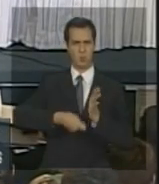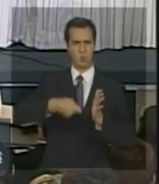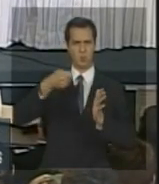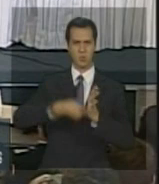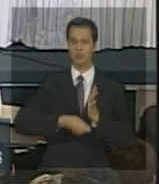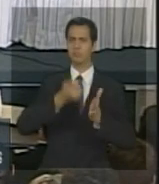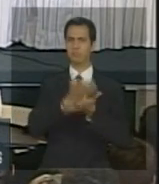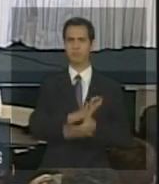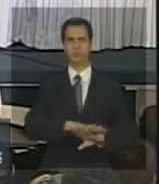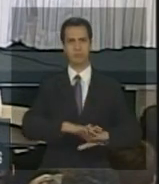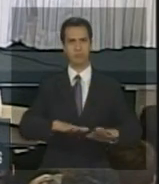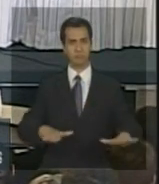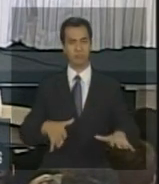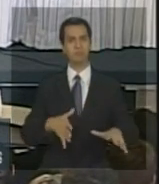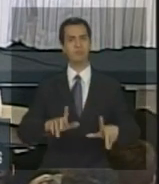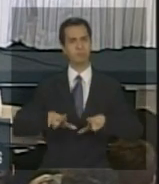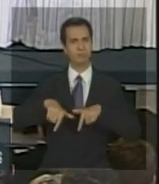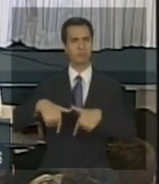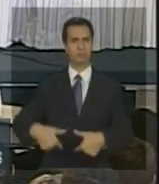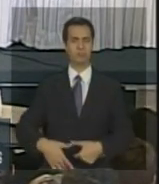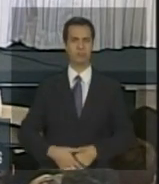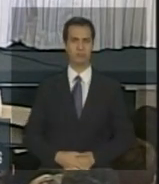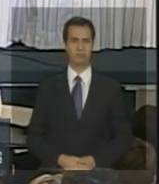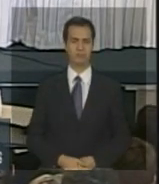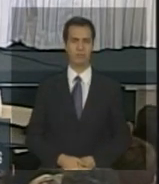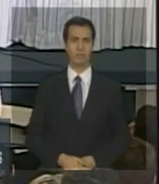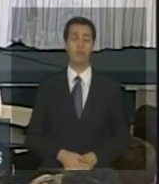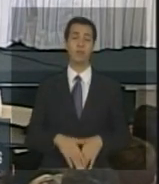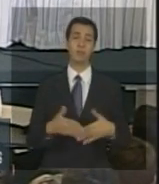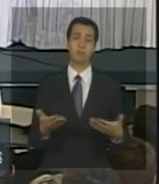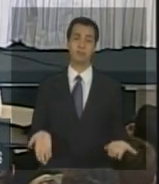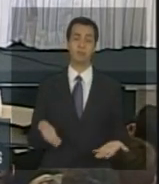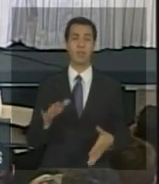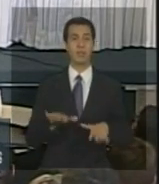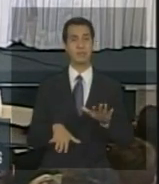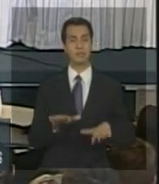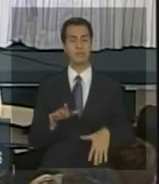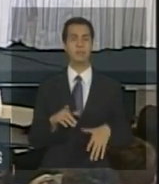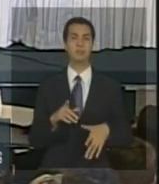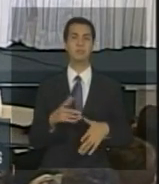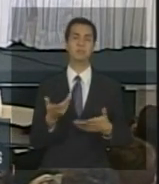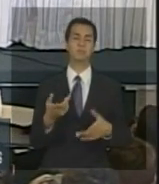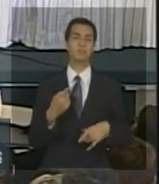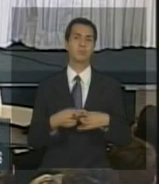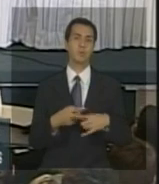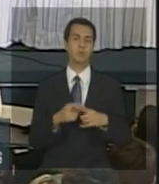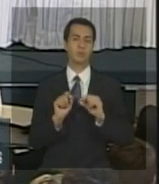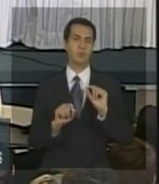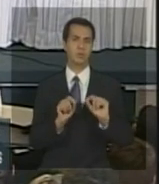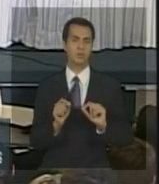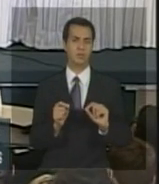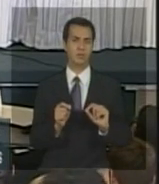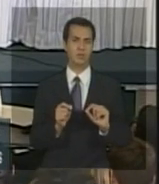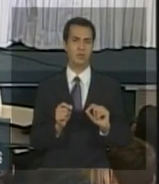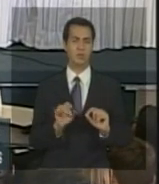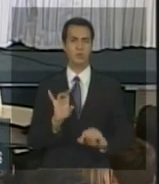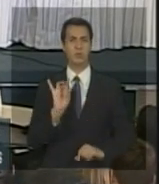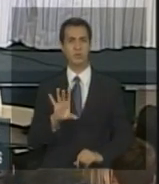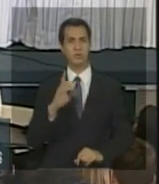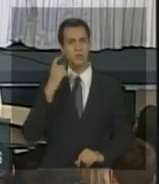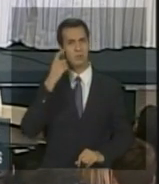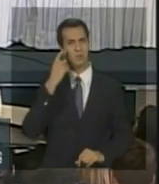Talvez por isto, inclusive, muito mais do que por uma mera transferência